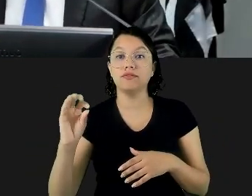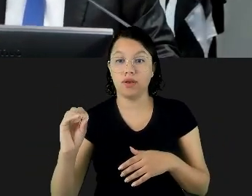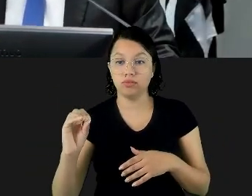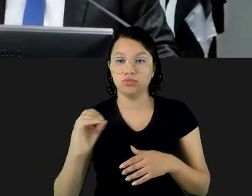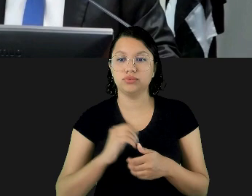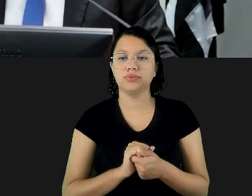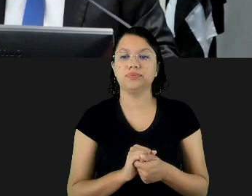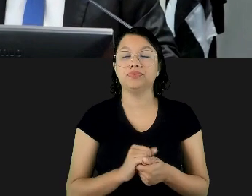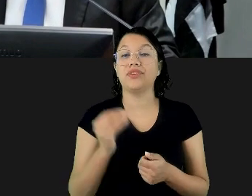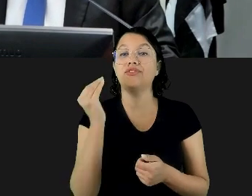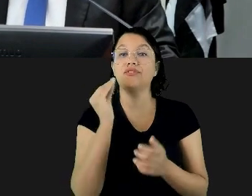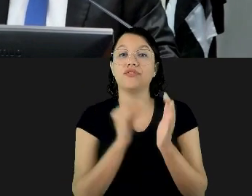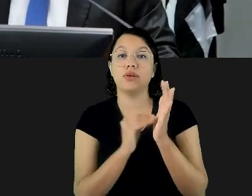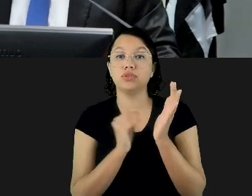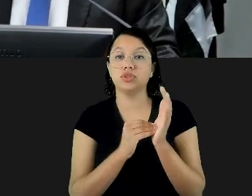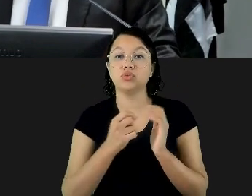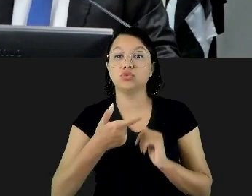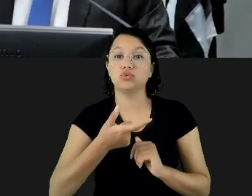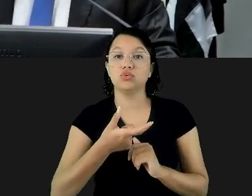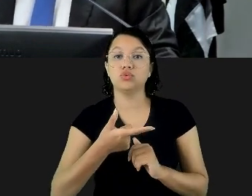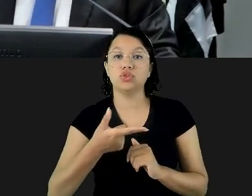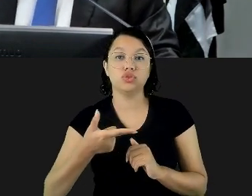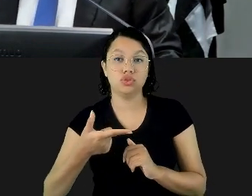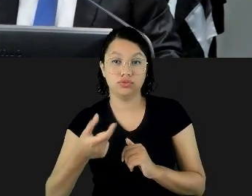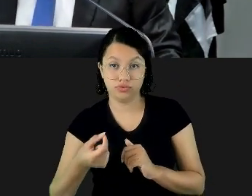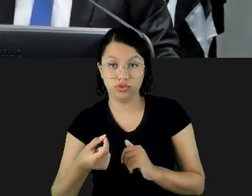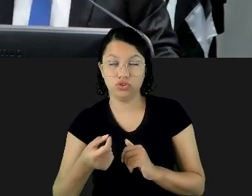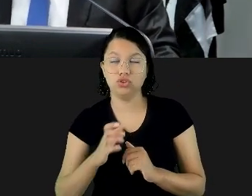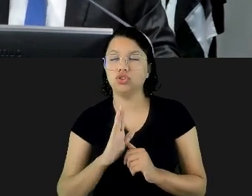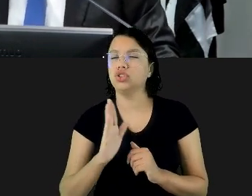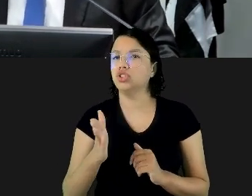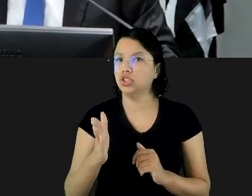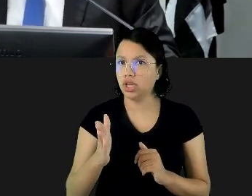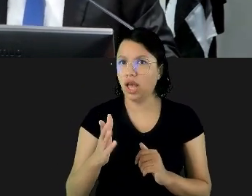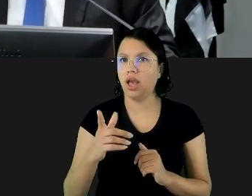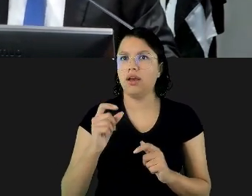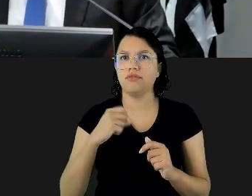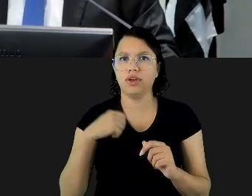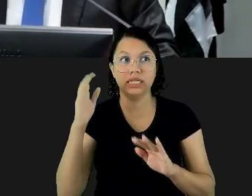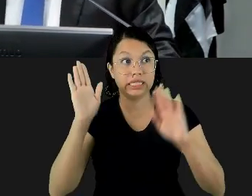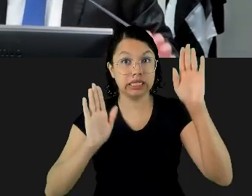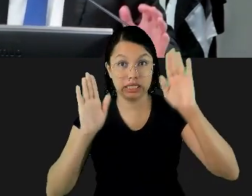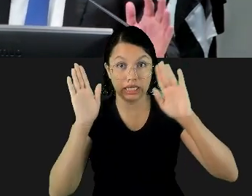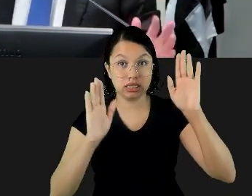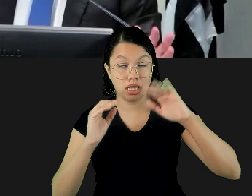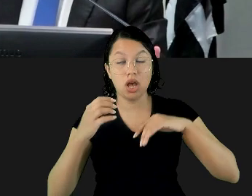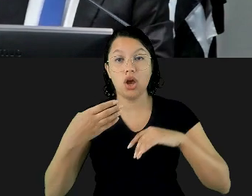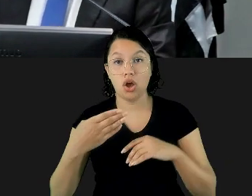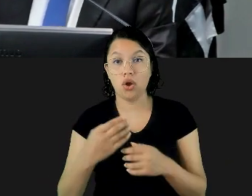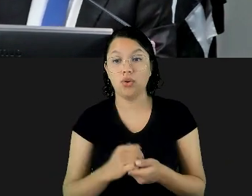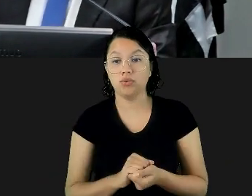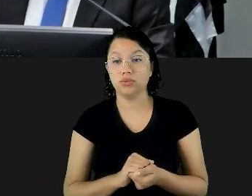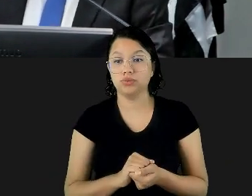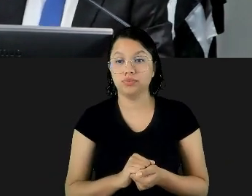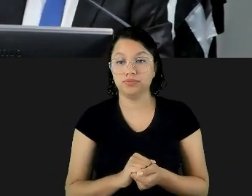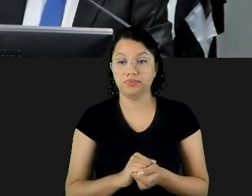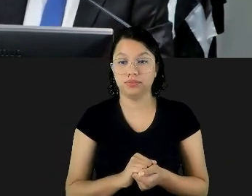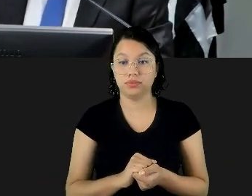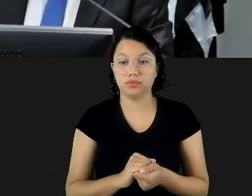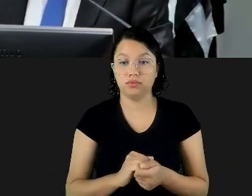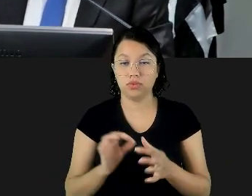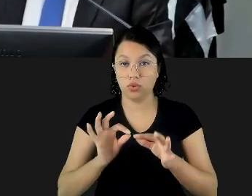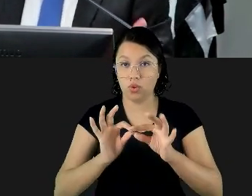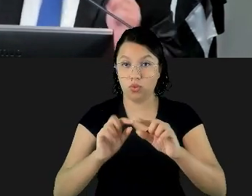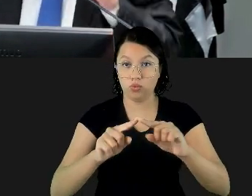faltando 220 e já está licitado em 4 lotes de 50 e poucos quilômetros para cada